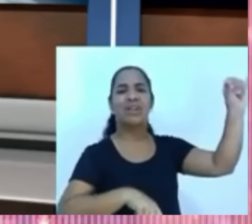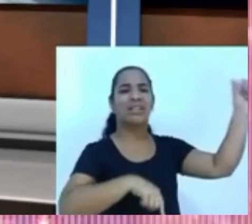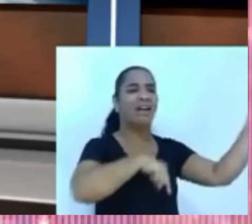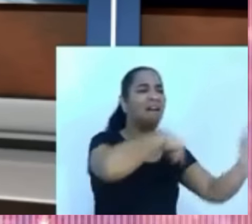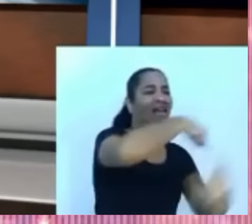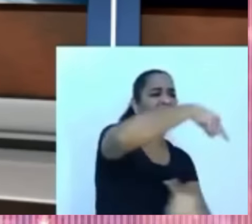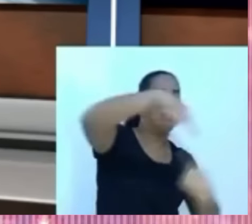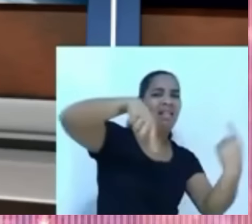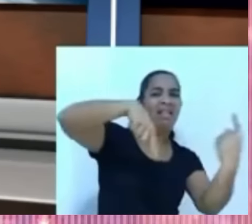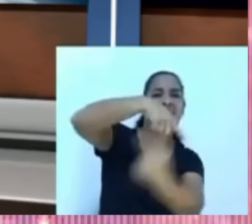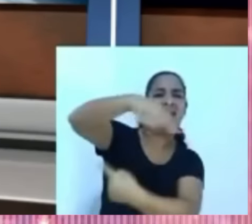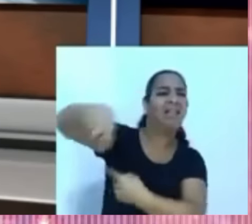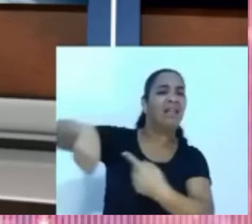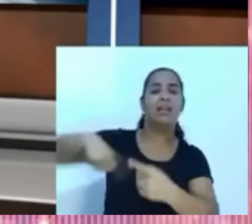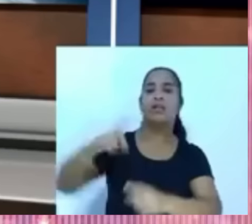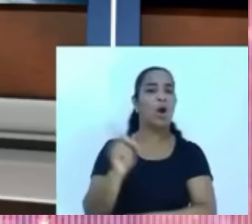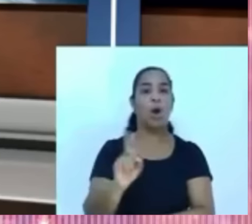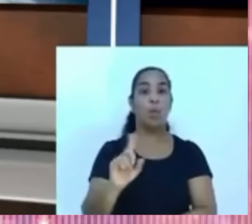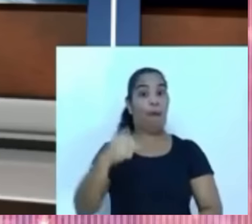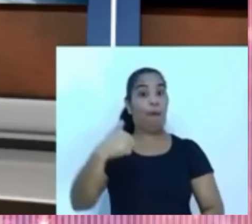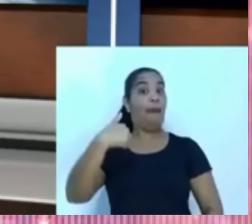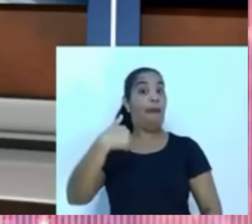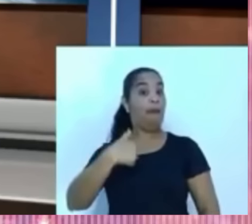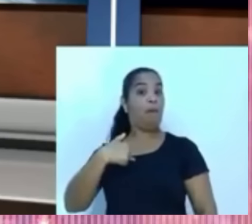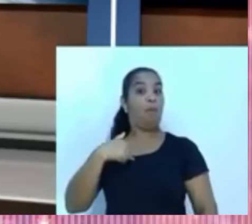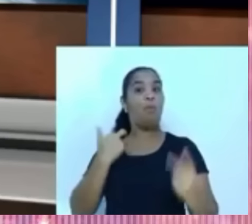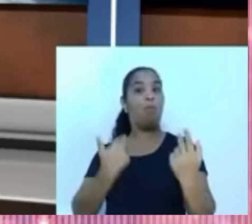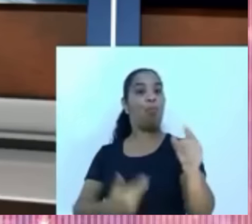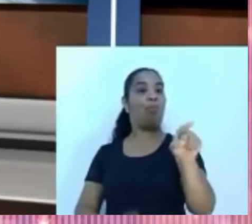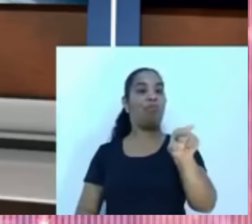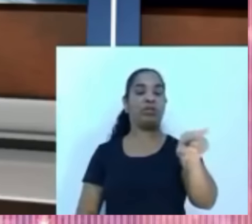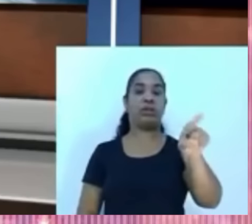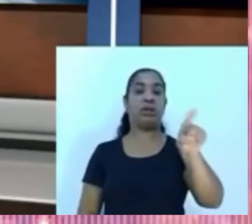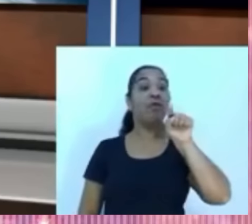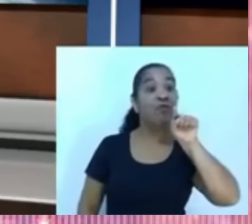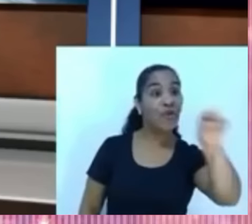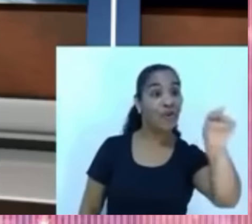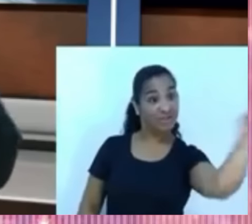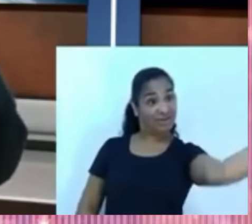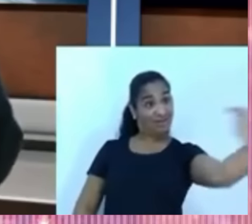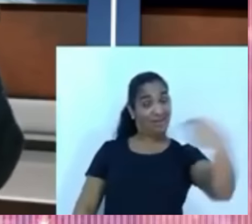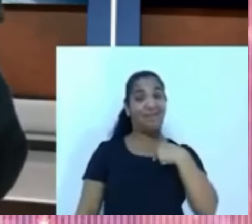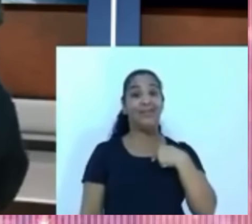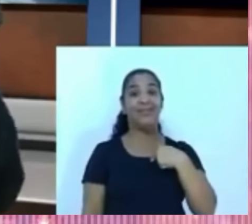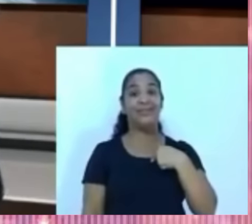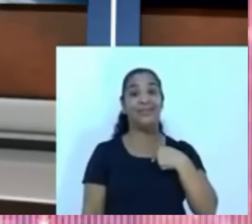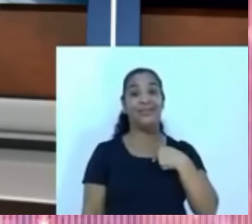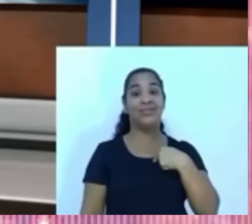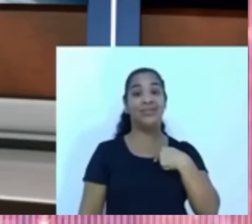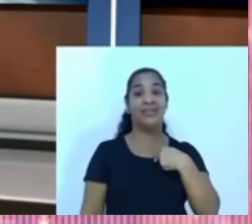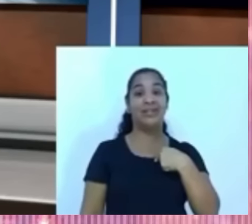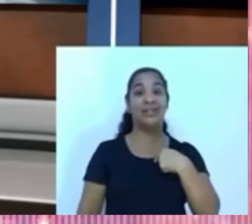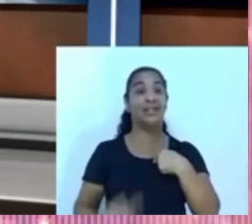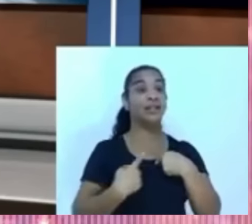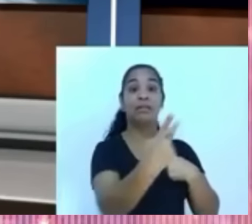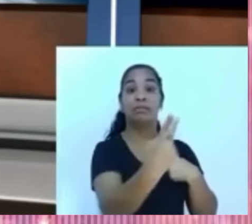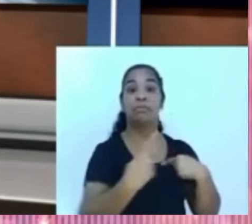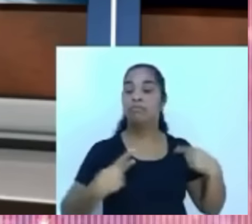a psicologia eu sou você você sou eu porque nós fazemos parte de um